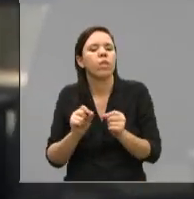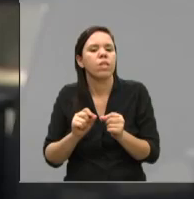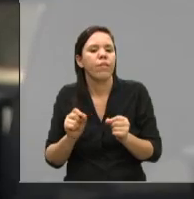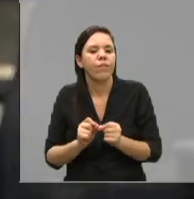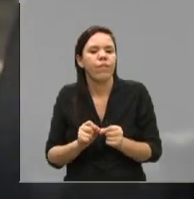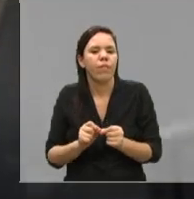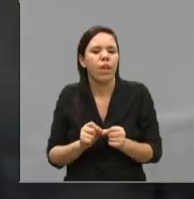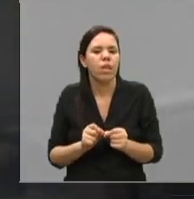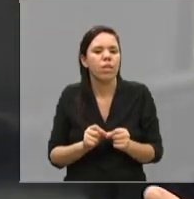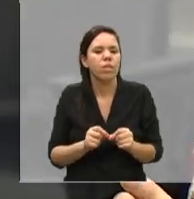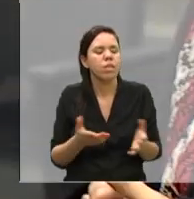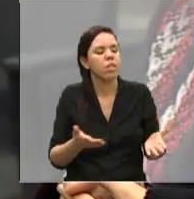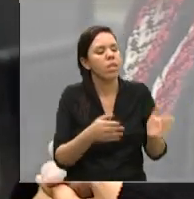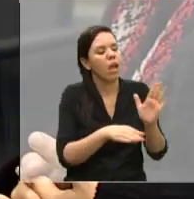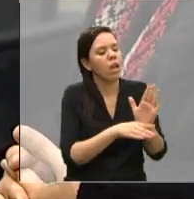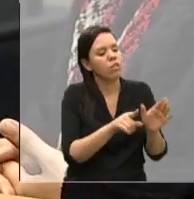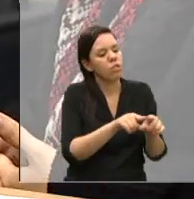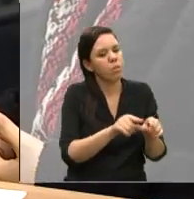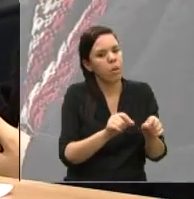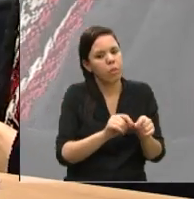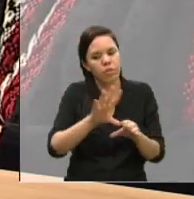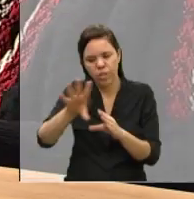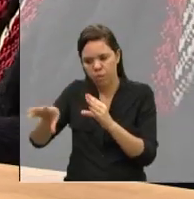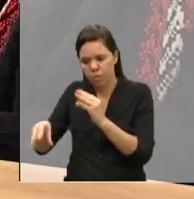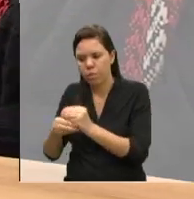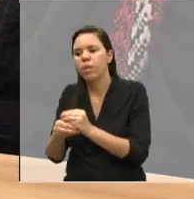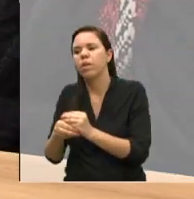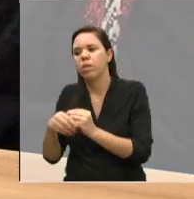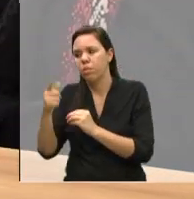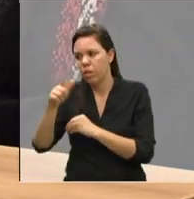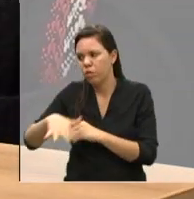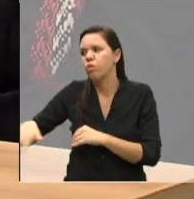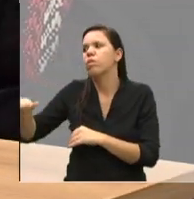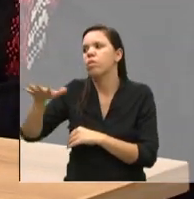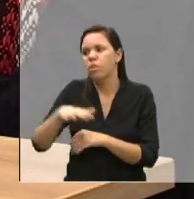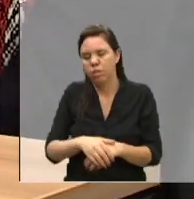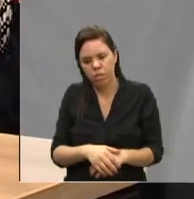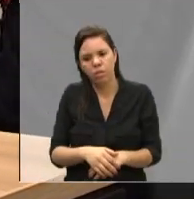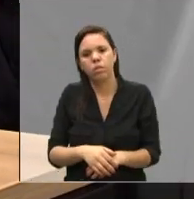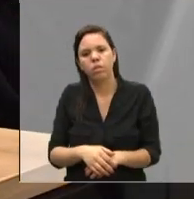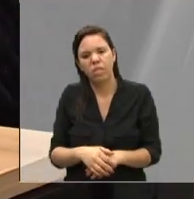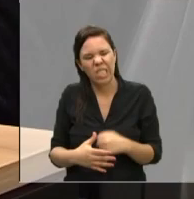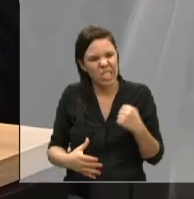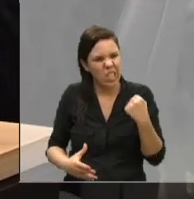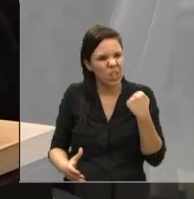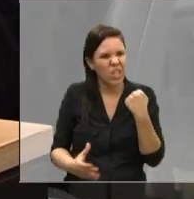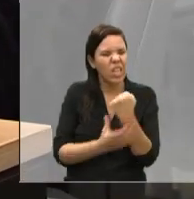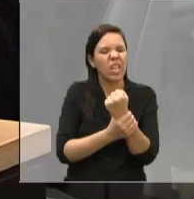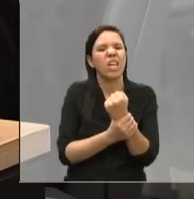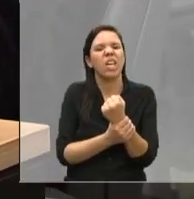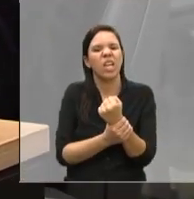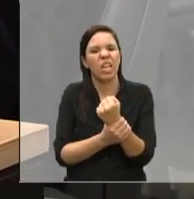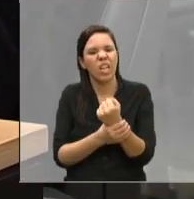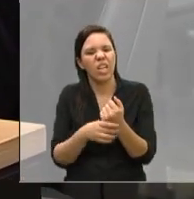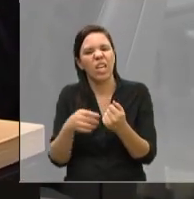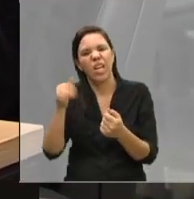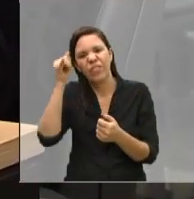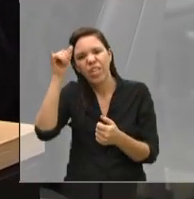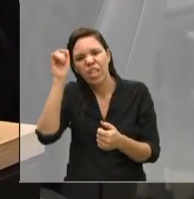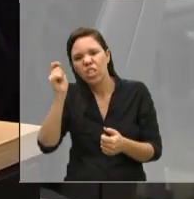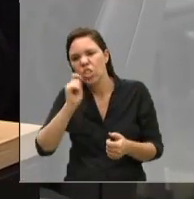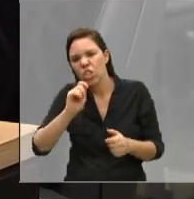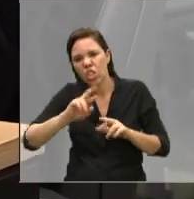faz pelo SUS também pode ser implementado em outras áreas aí? Segurança, prevenção de